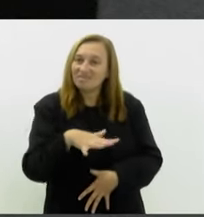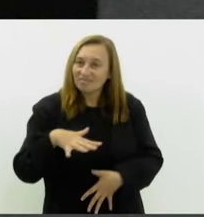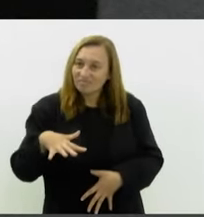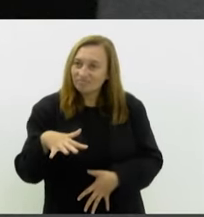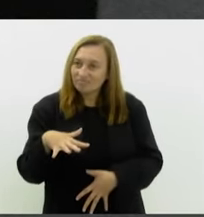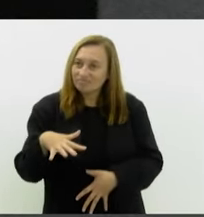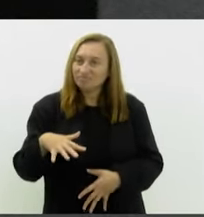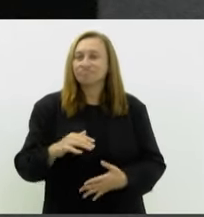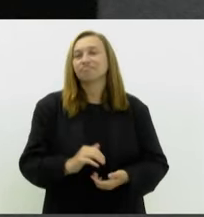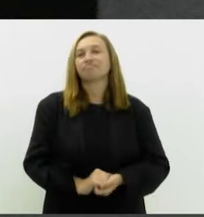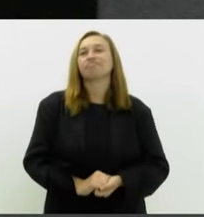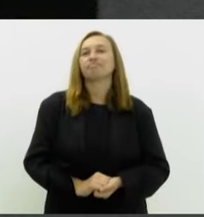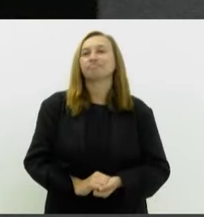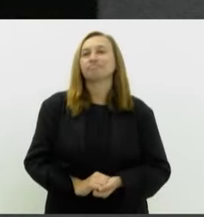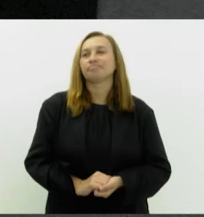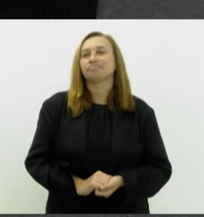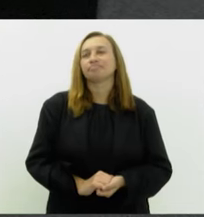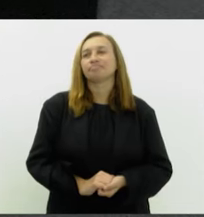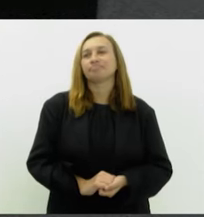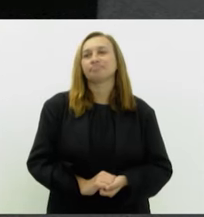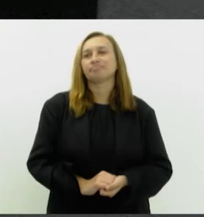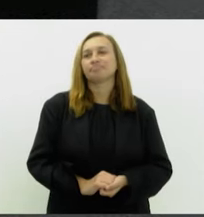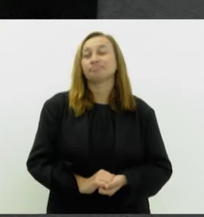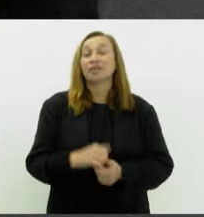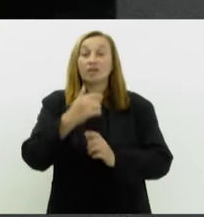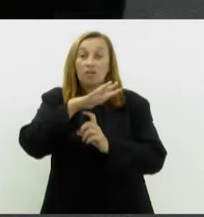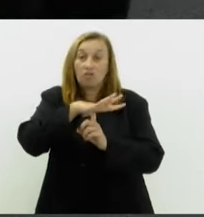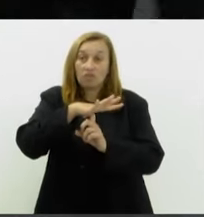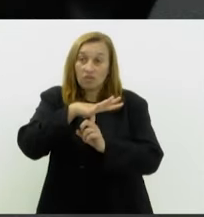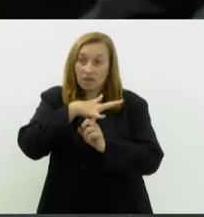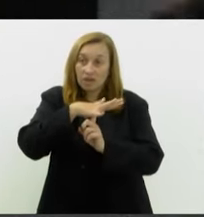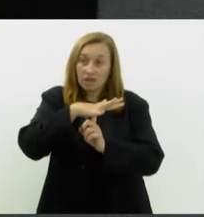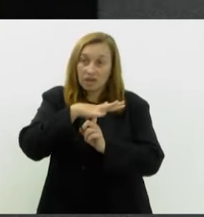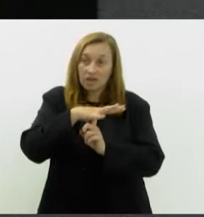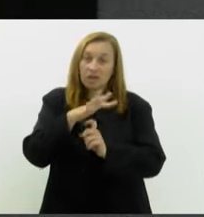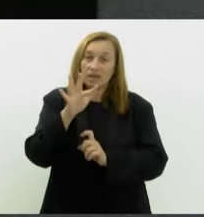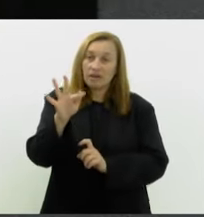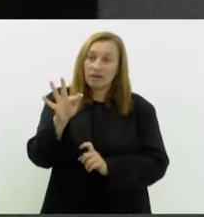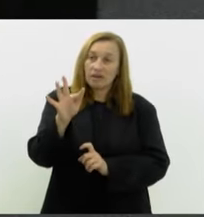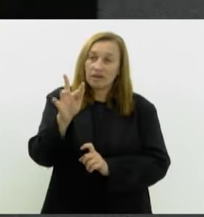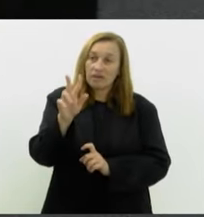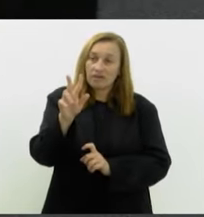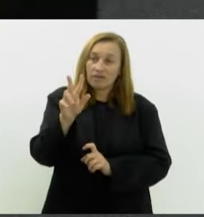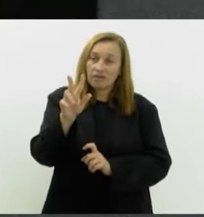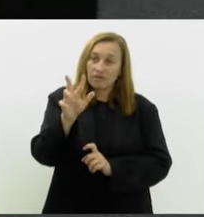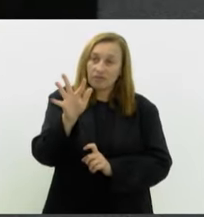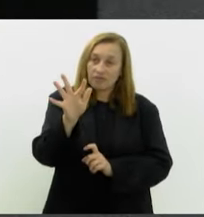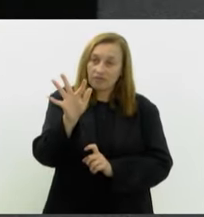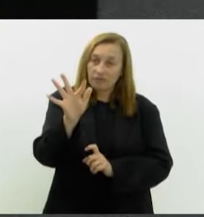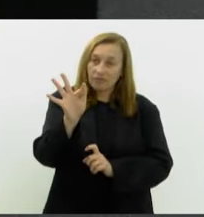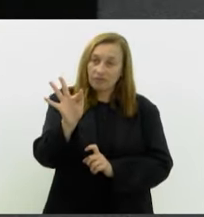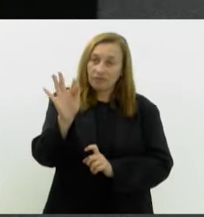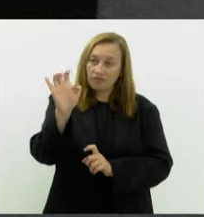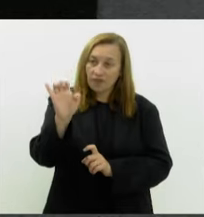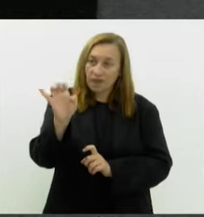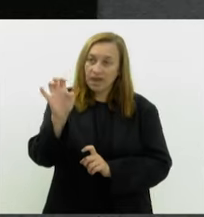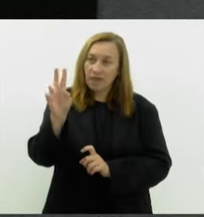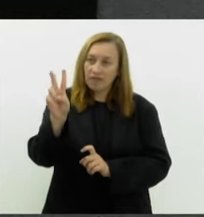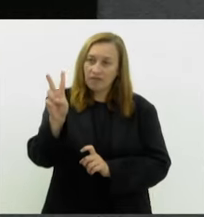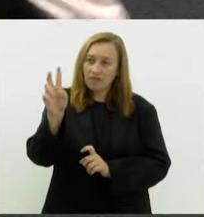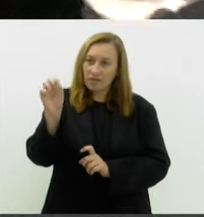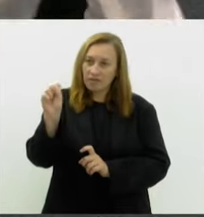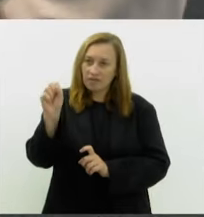e, naturalmente, essa feira, a FEVEST, que reúne esse setor todo, tem um